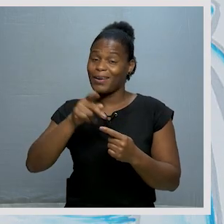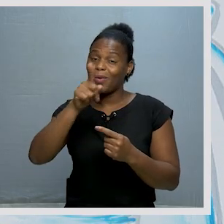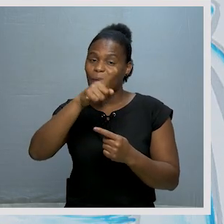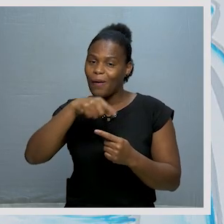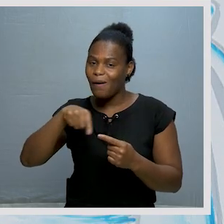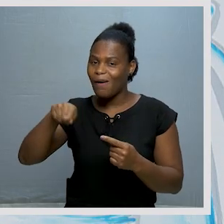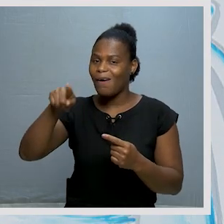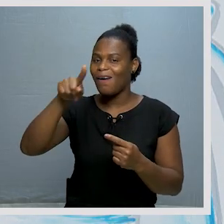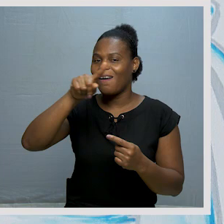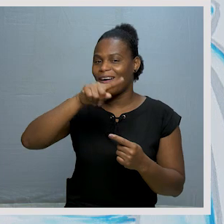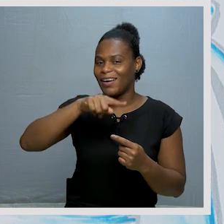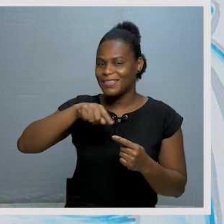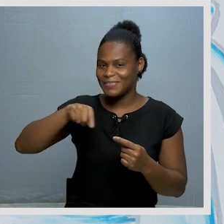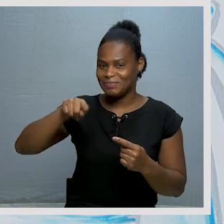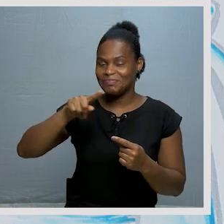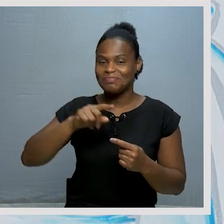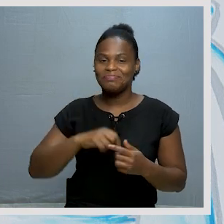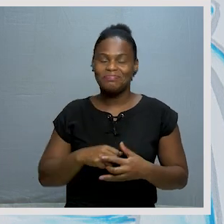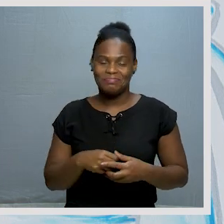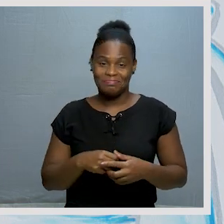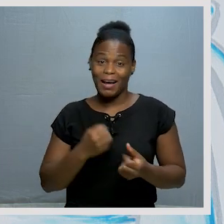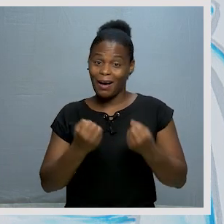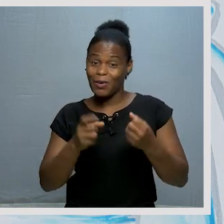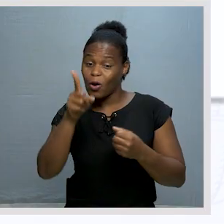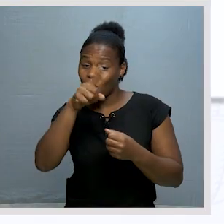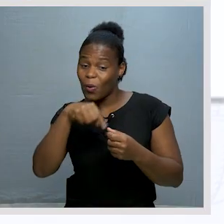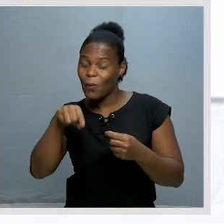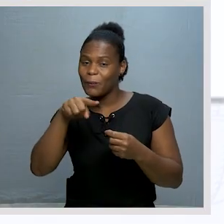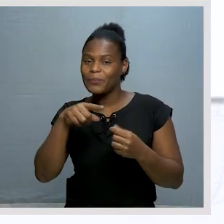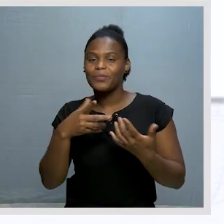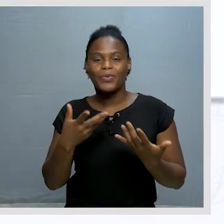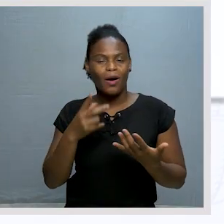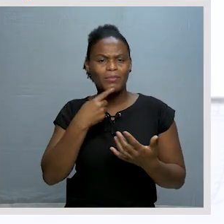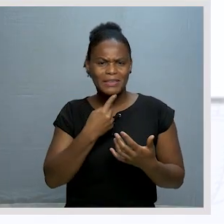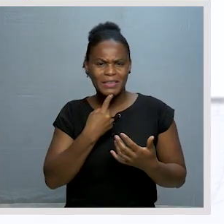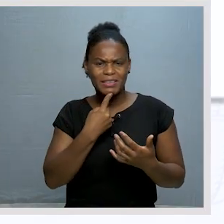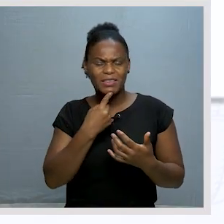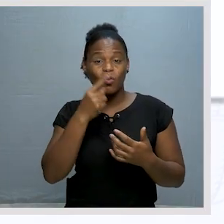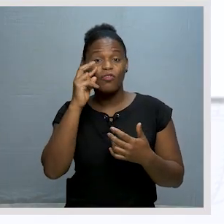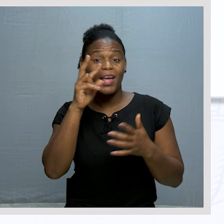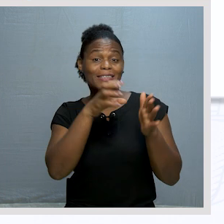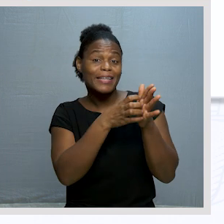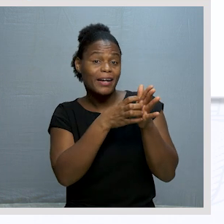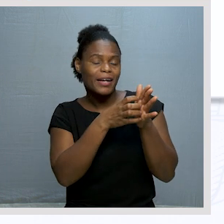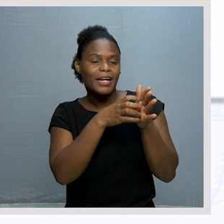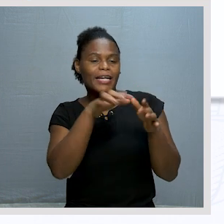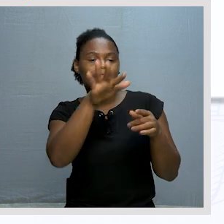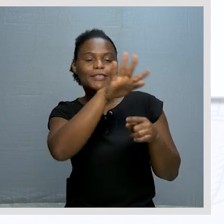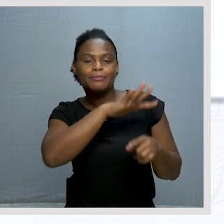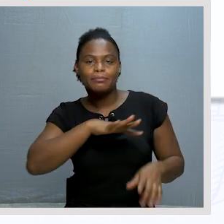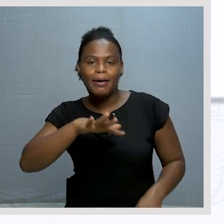Entenderam? Então, nós temos aqui os espaços, onde vocês vão ter